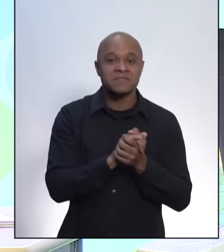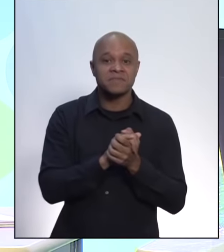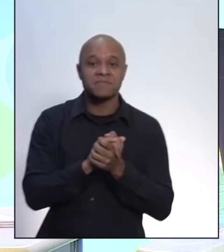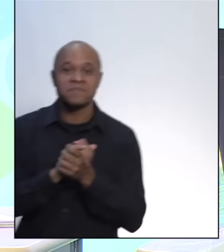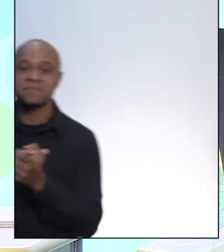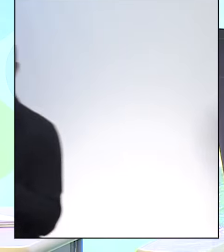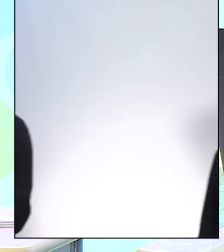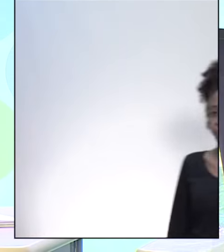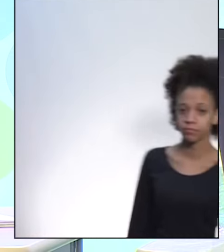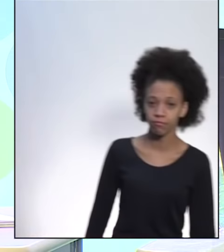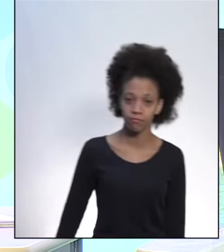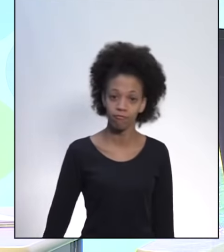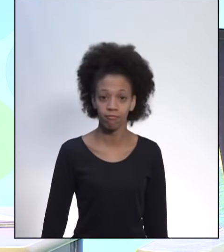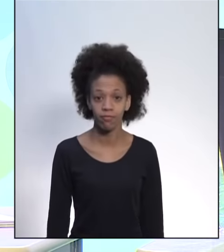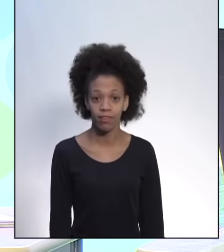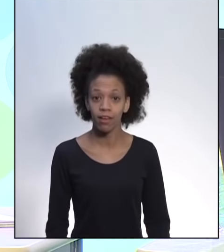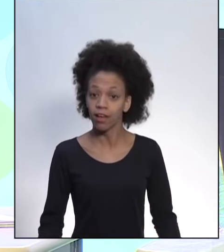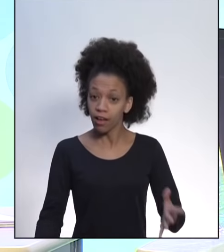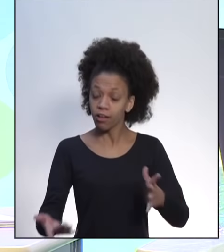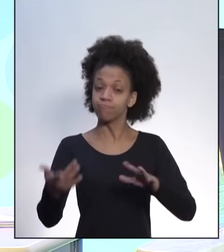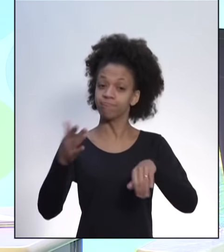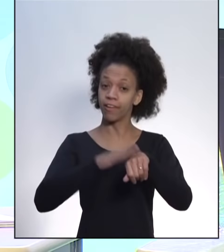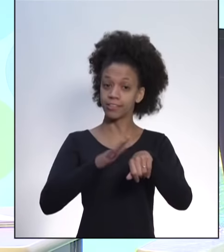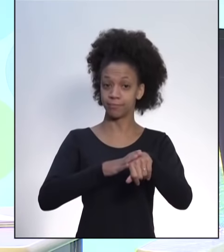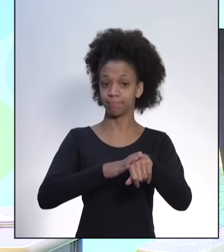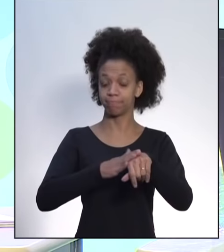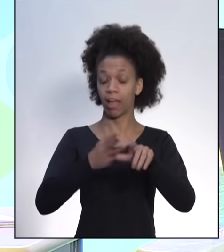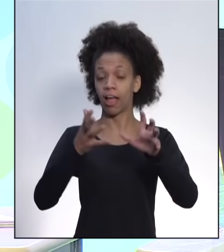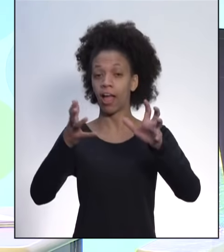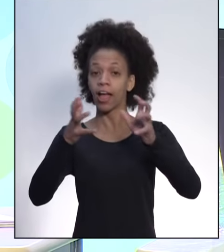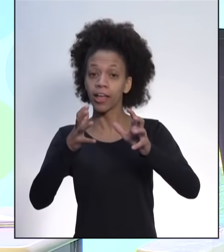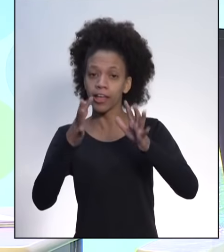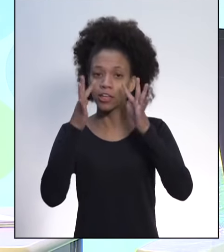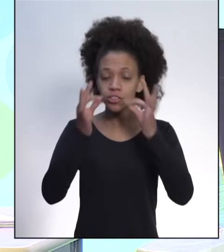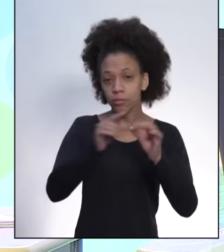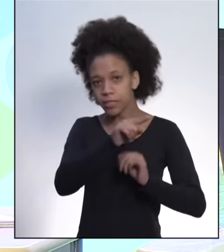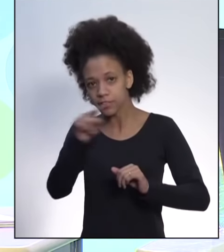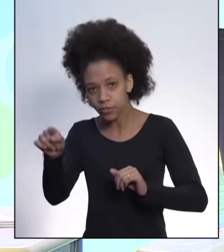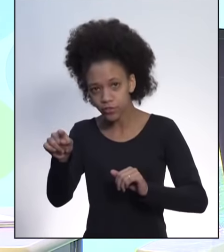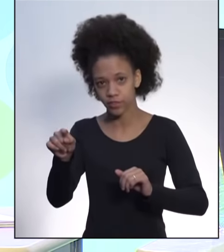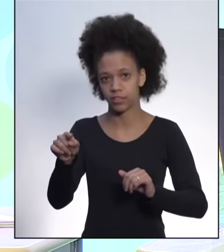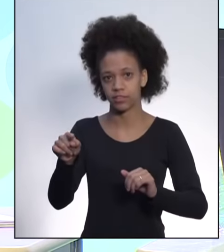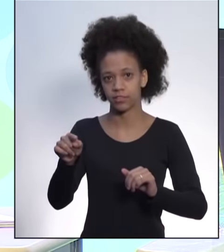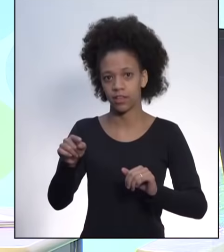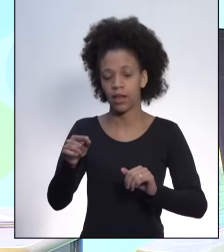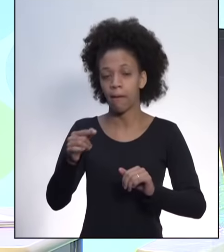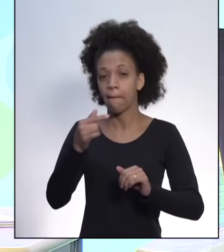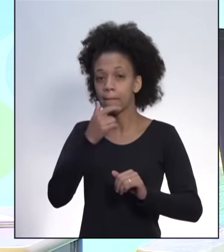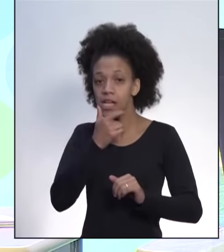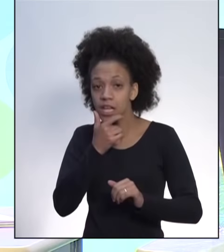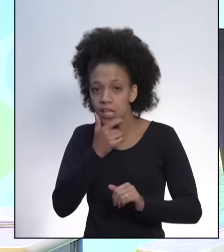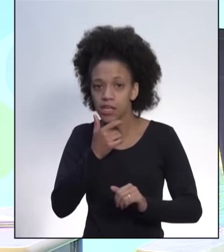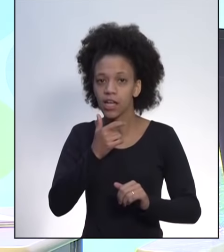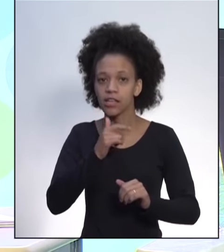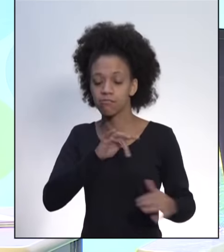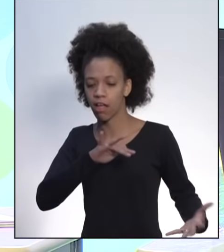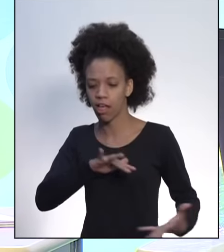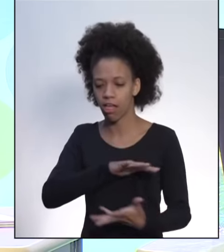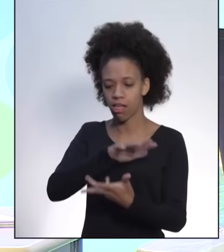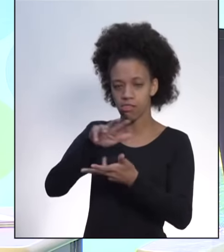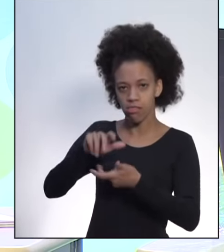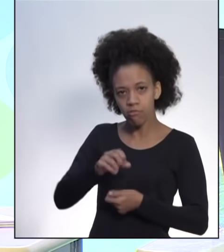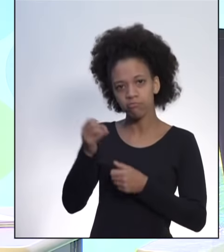é justamente o que a gente está fazendo a gente quer chamar atenção de vocês para esta língua que a universal